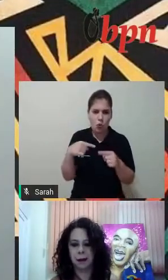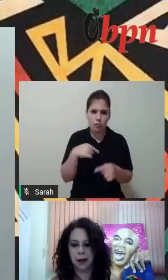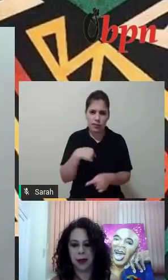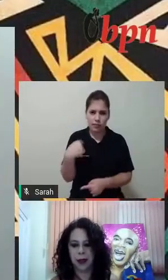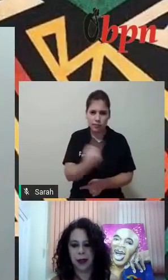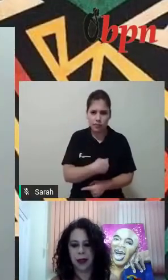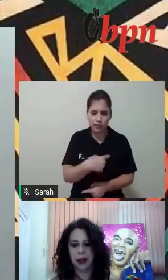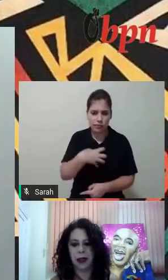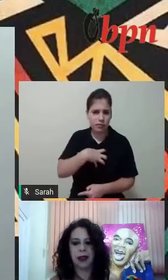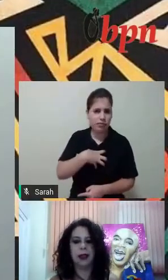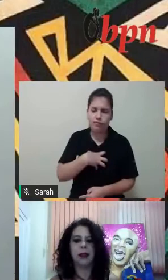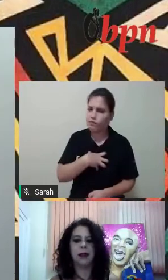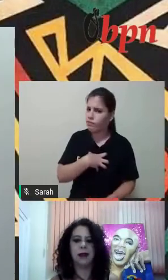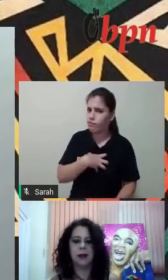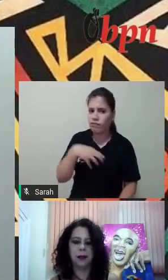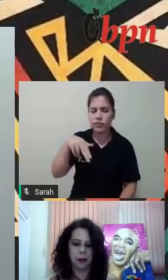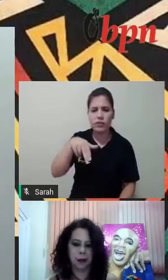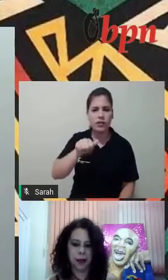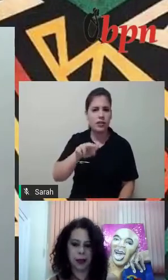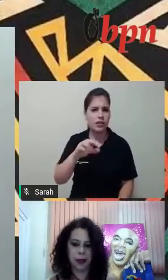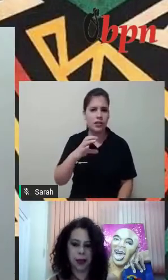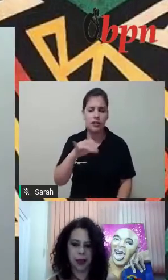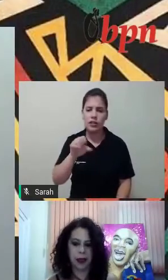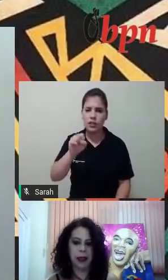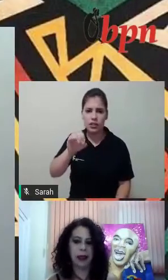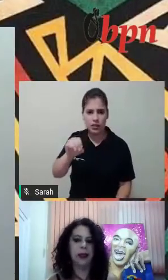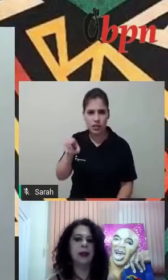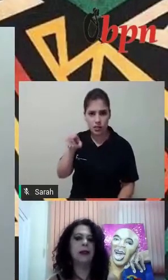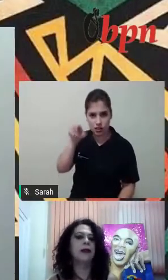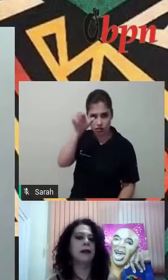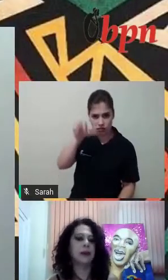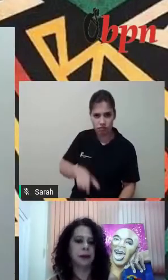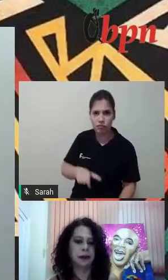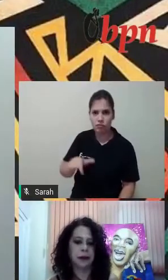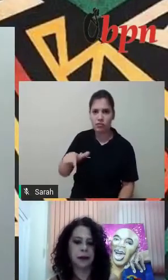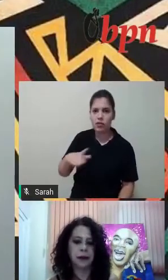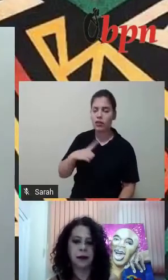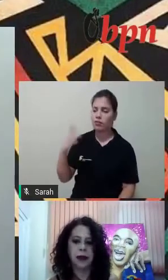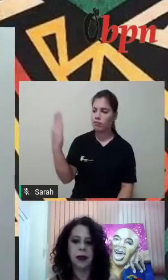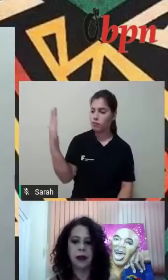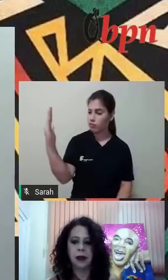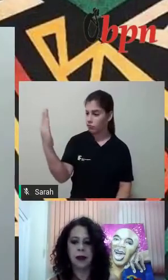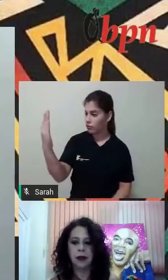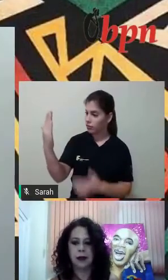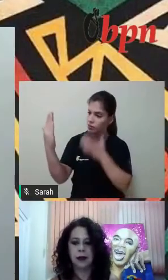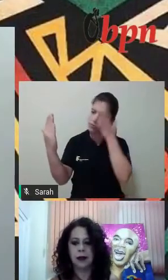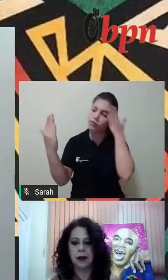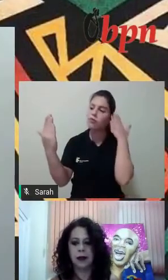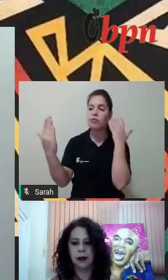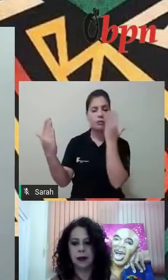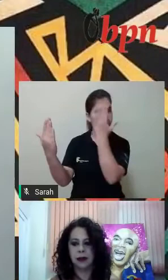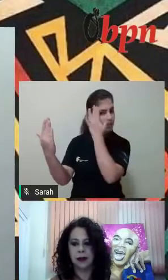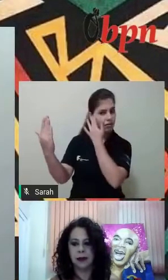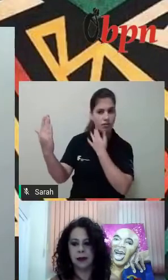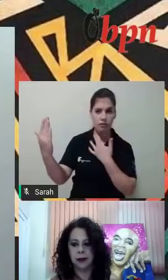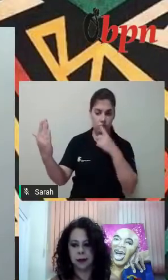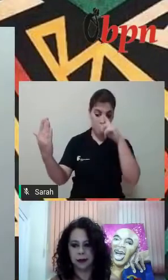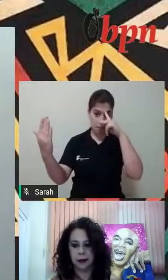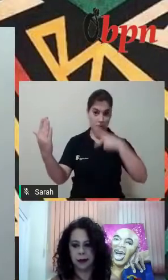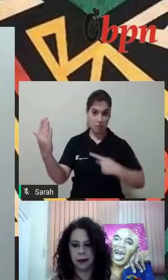Narciso se contempla no espelho, encontra o seu próprio reflexo.